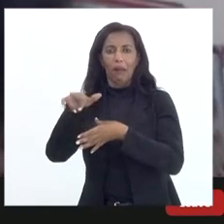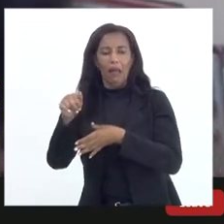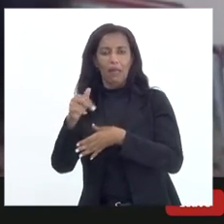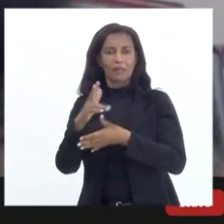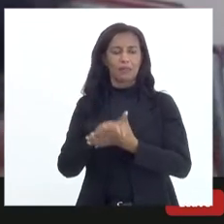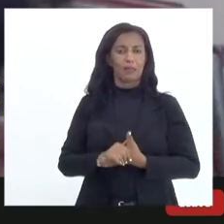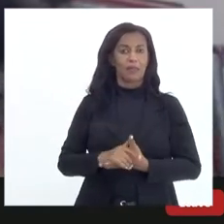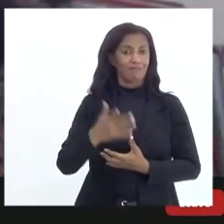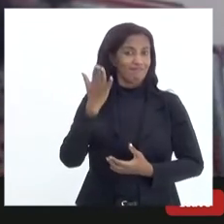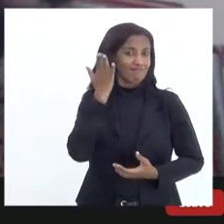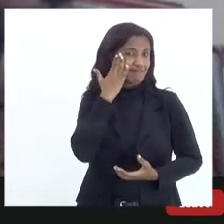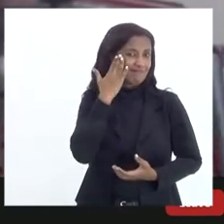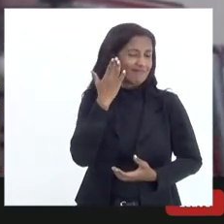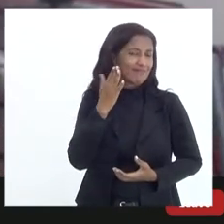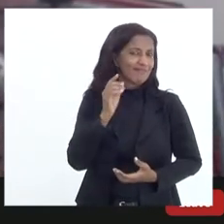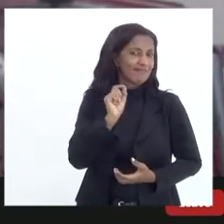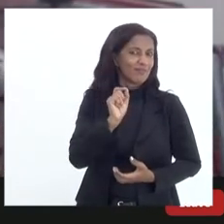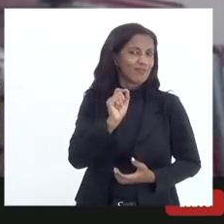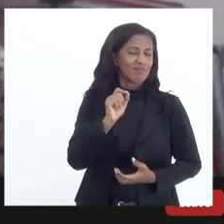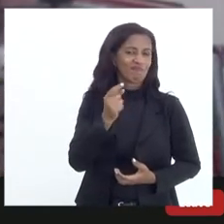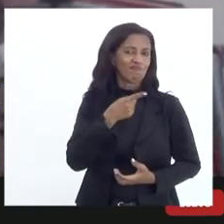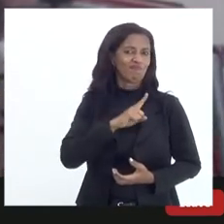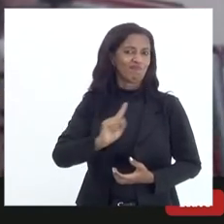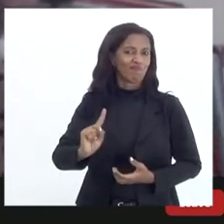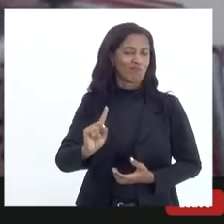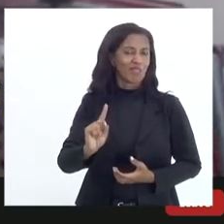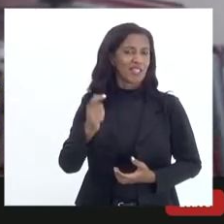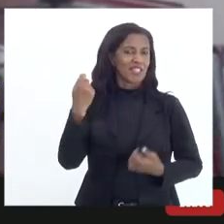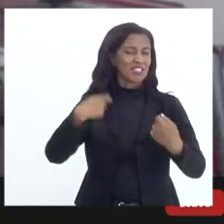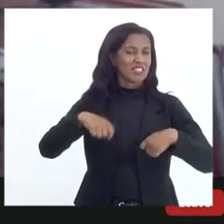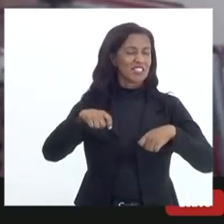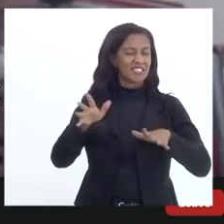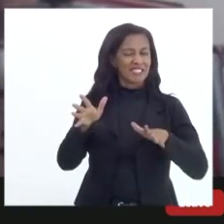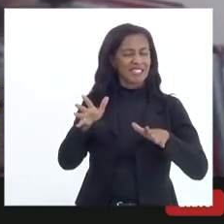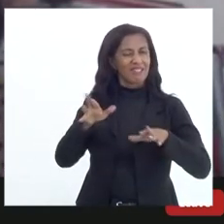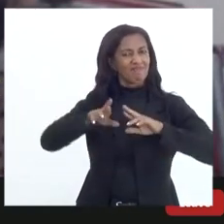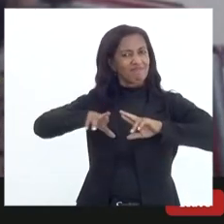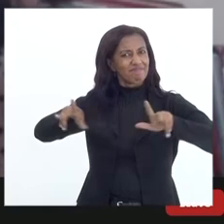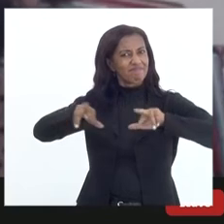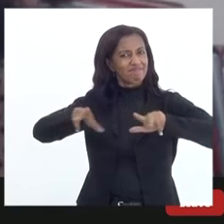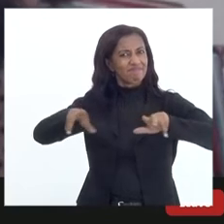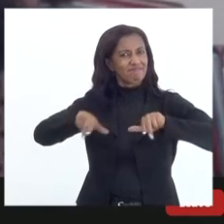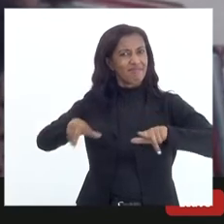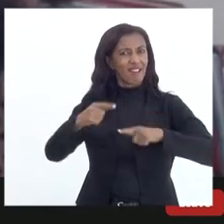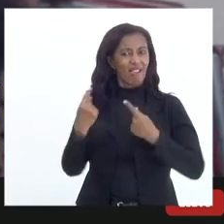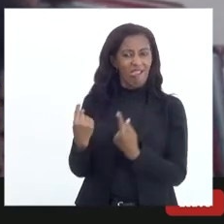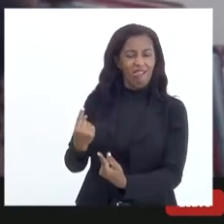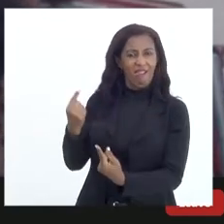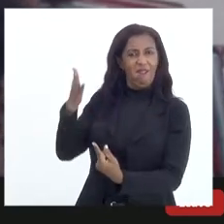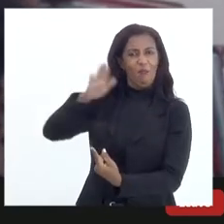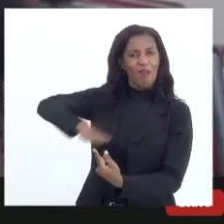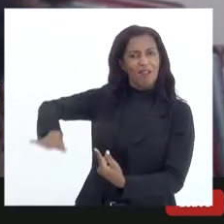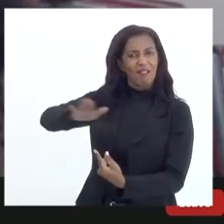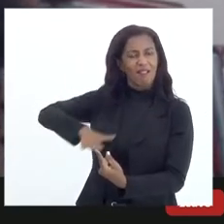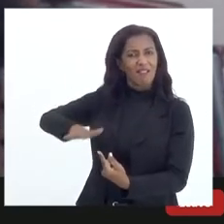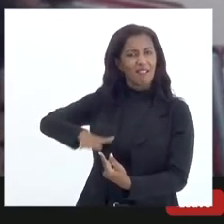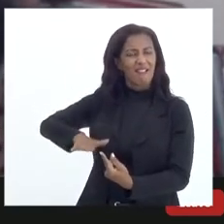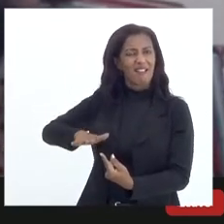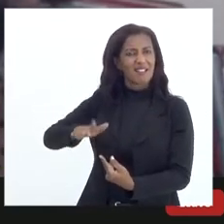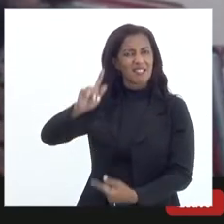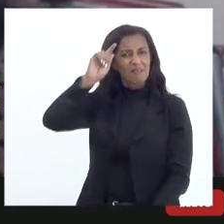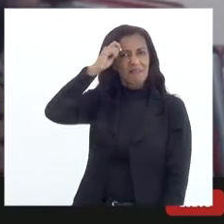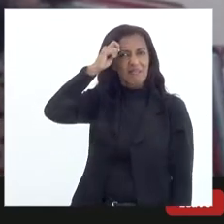questão. E a gente sabe que não, né? Que nós temos a interseccionalidade, né? Uma criança, uma menina negra de